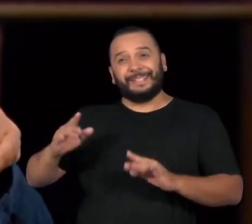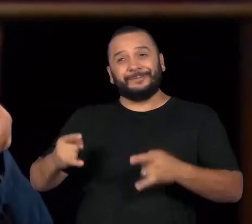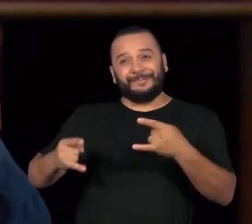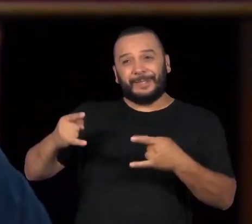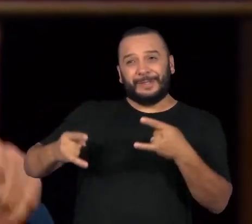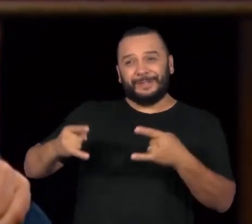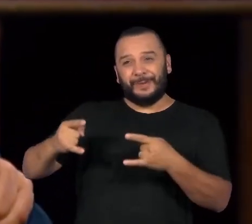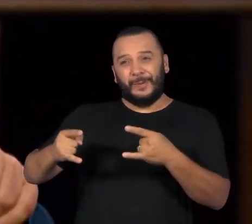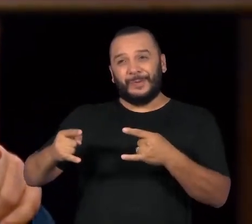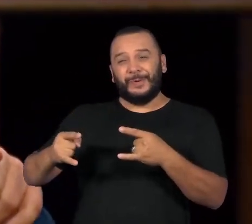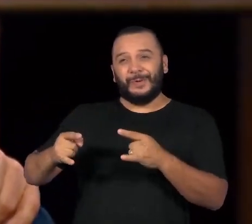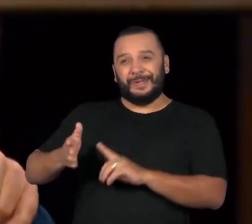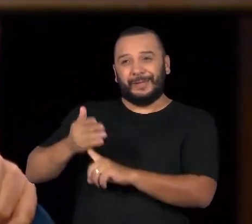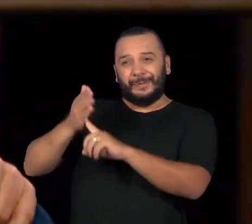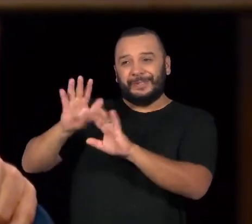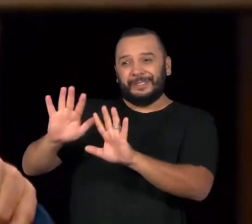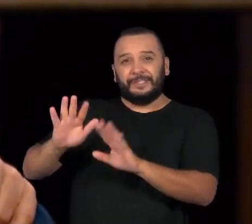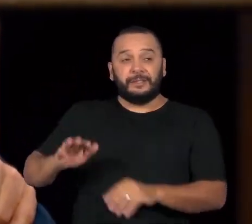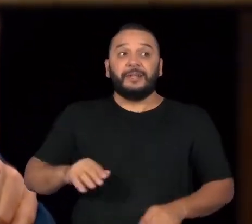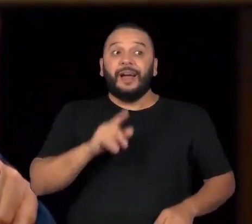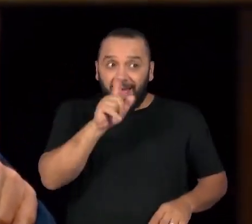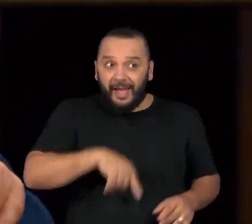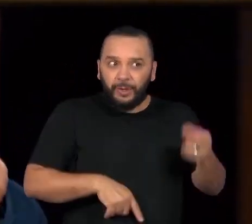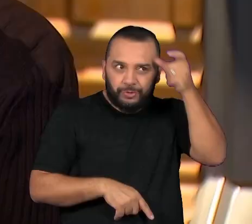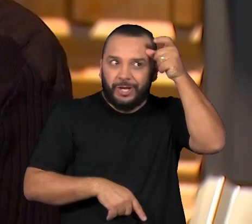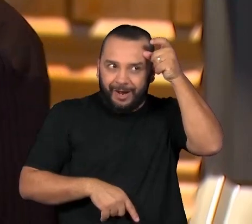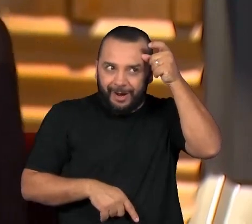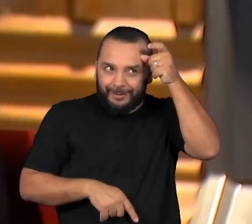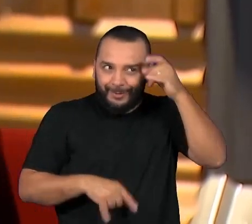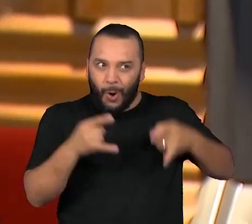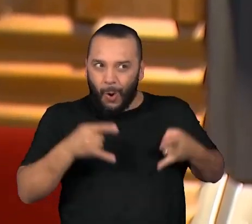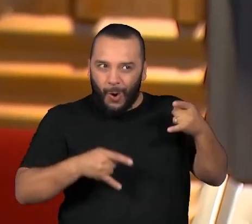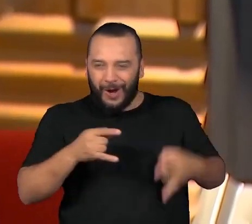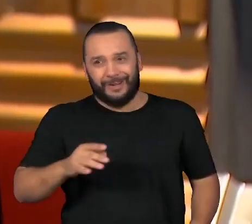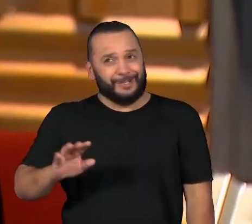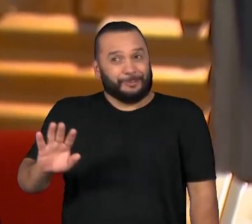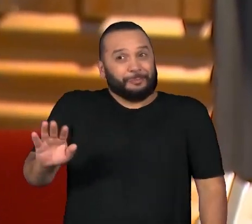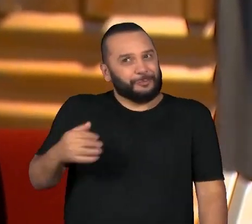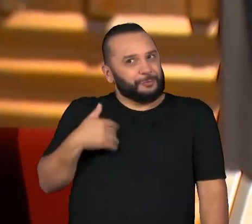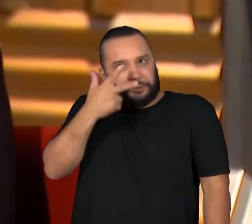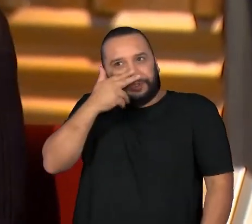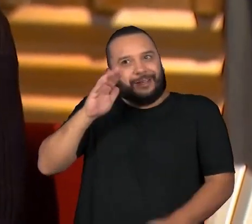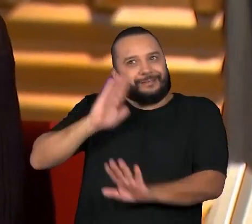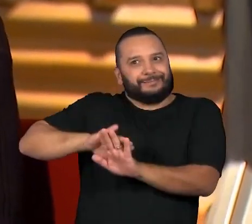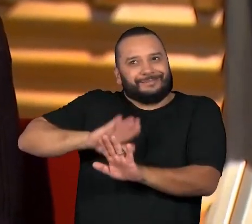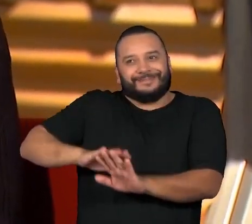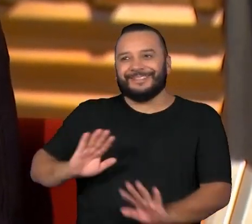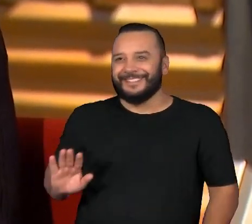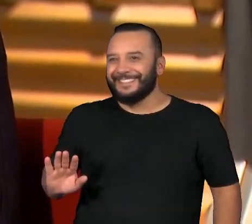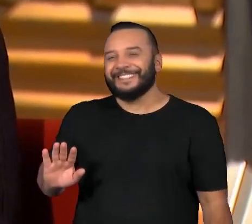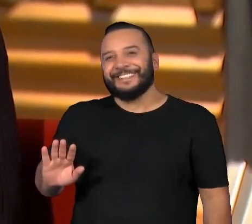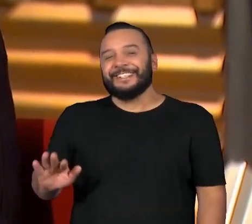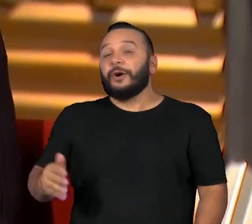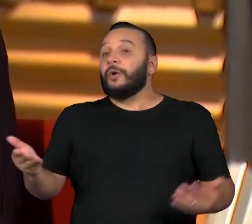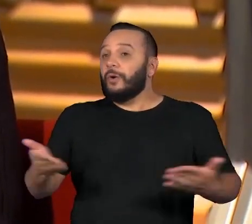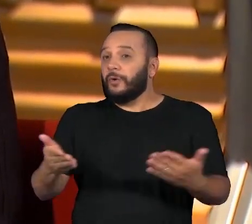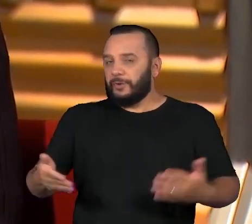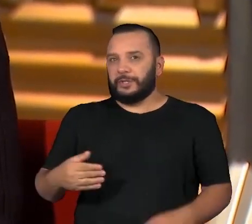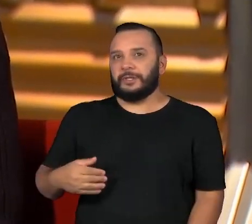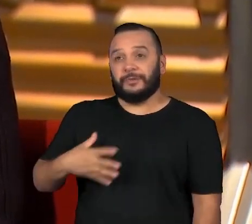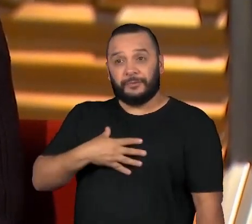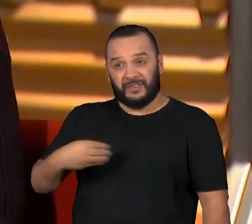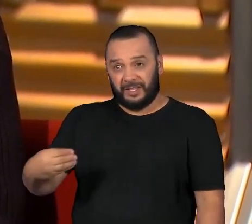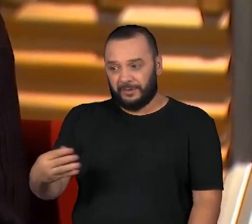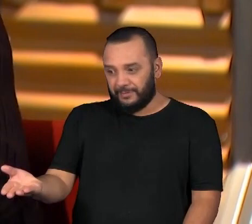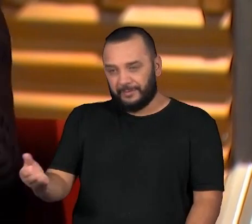os meus filhos Eles são eles que T pacto com a capeta não talve olha olha aí eu e os meus filhos a gente tem discussões calorosas assim